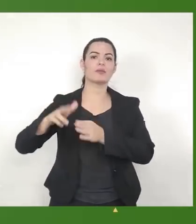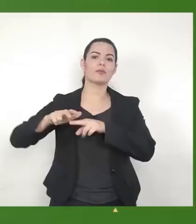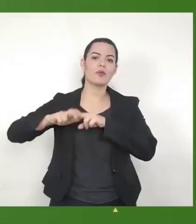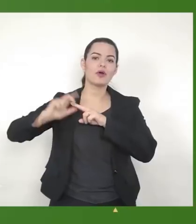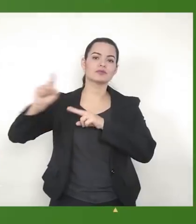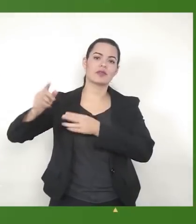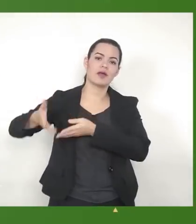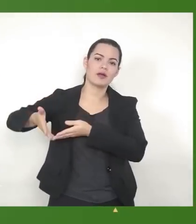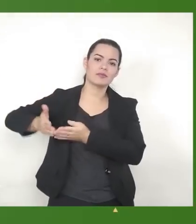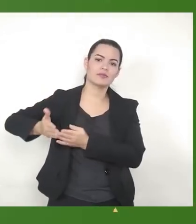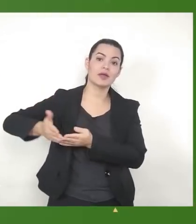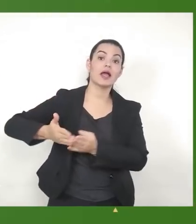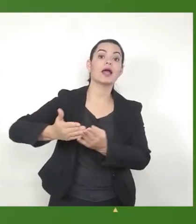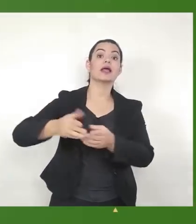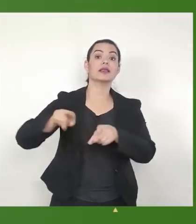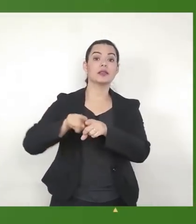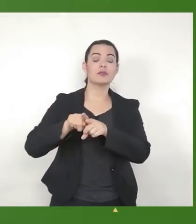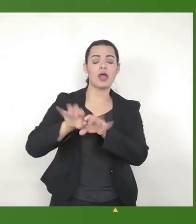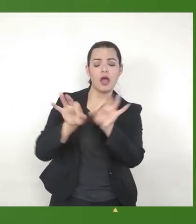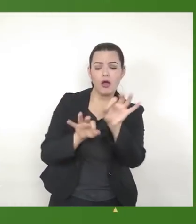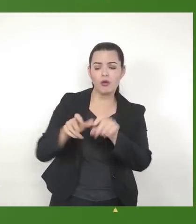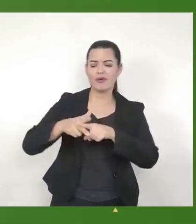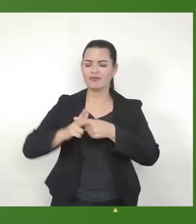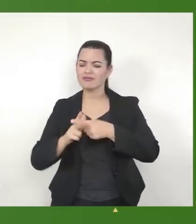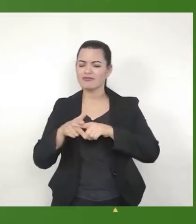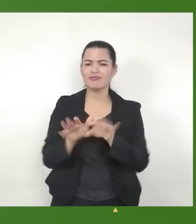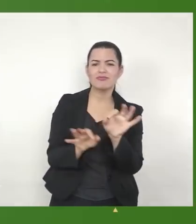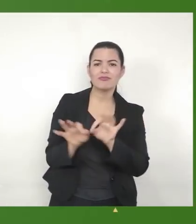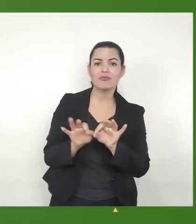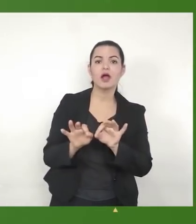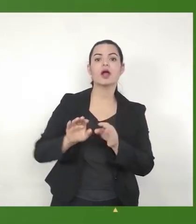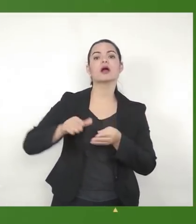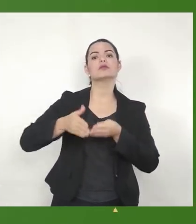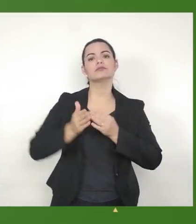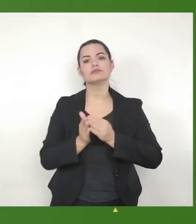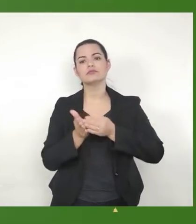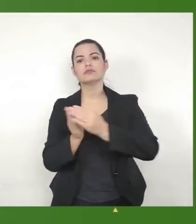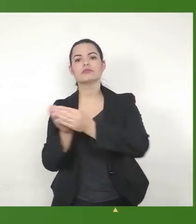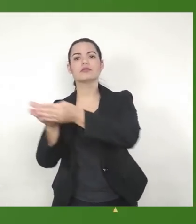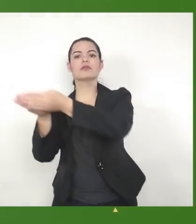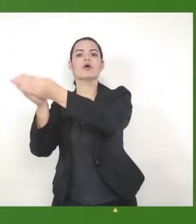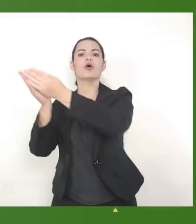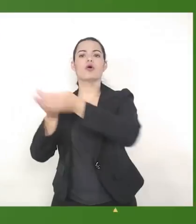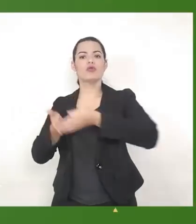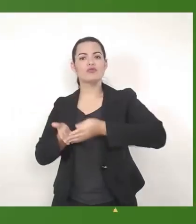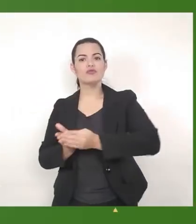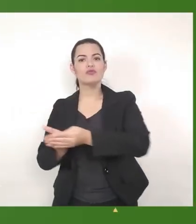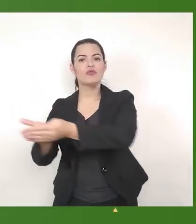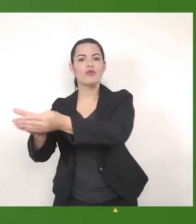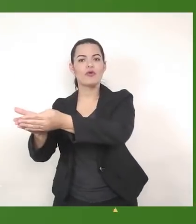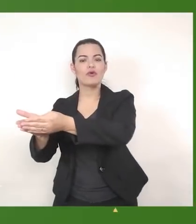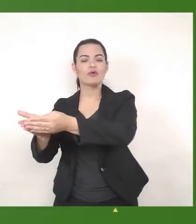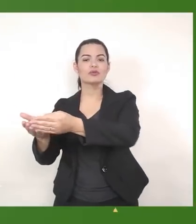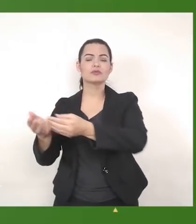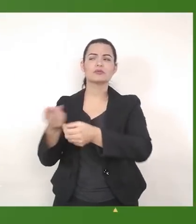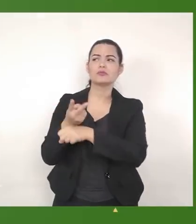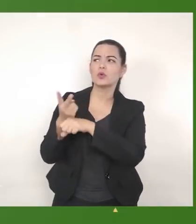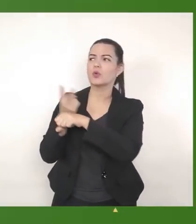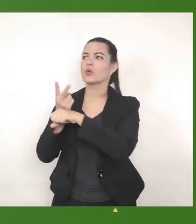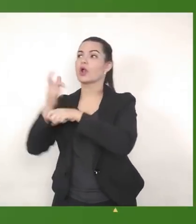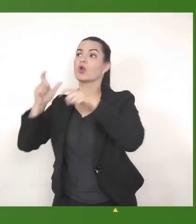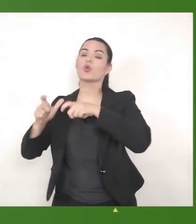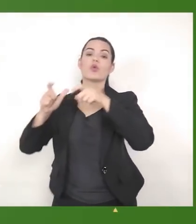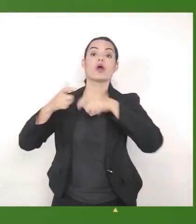as embarcações, seguiam viagem para descobrir outras áreas, explorar recursos